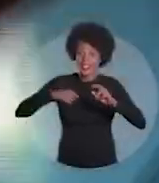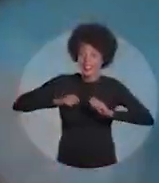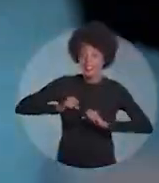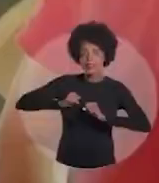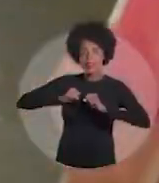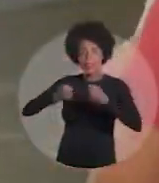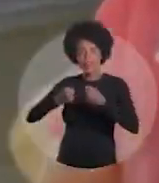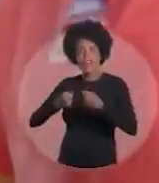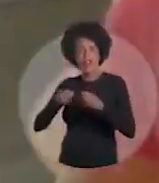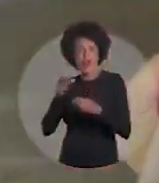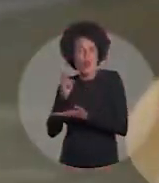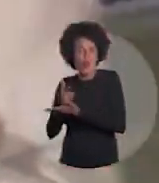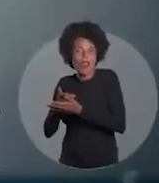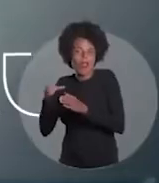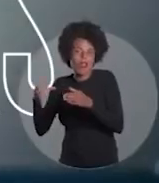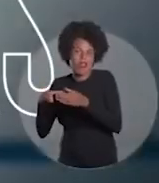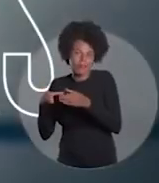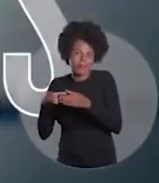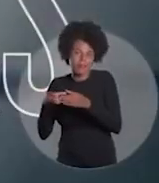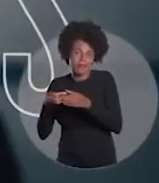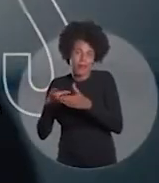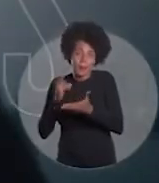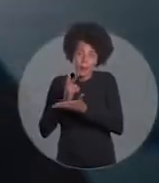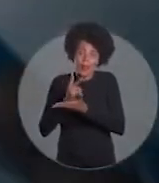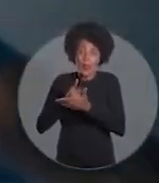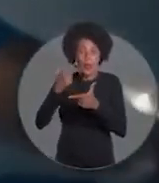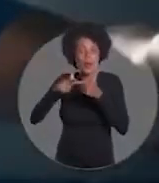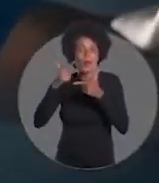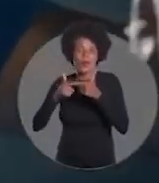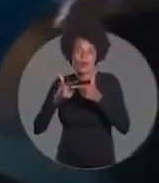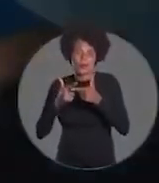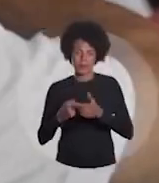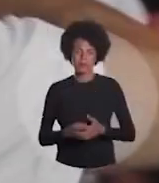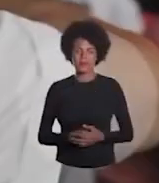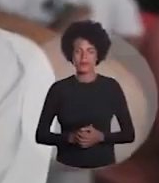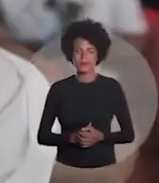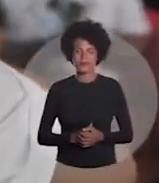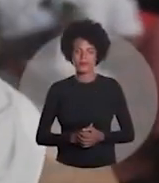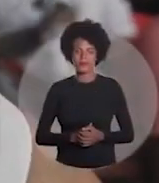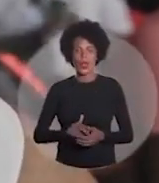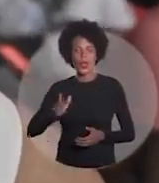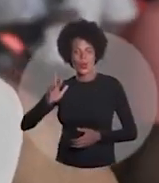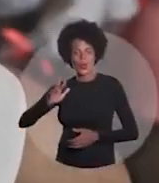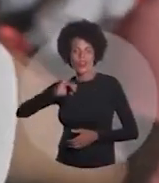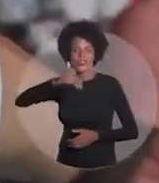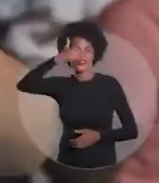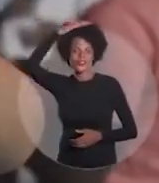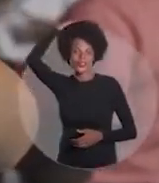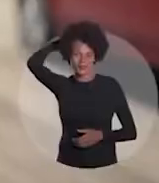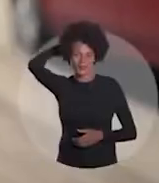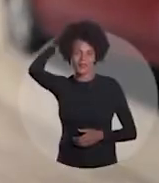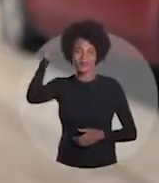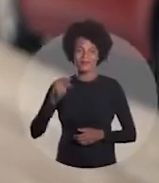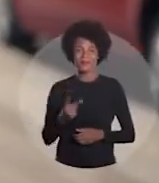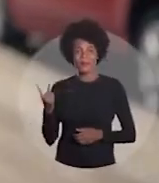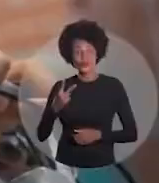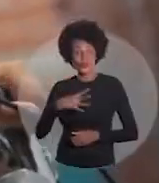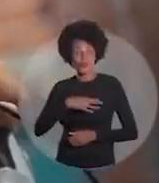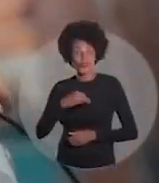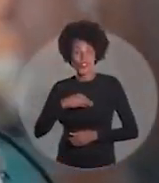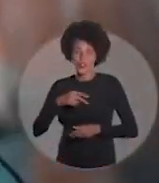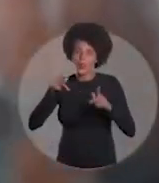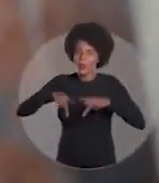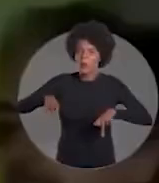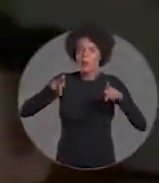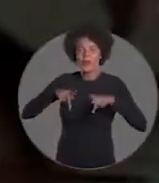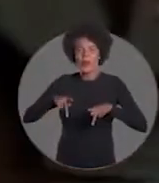o mesmo lado, as mesmas causas. Lula e Jerônimo. Dois filhos do